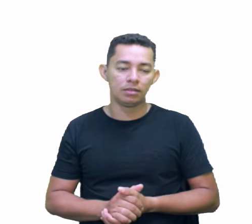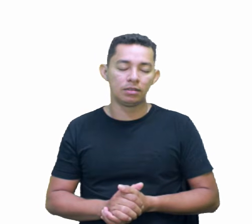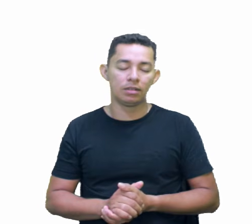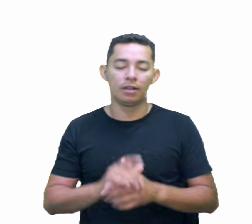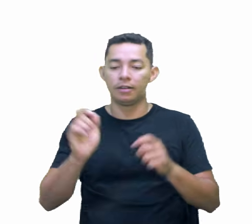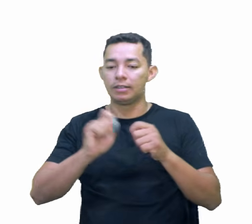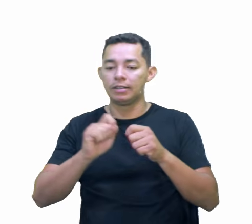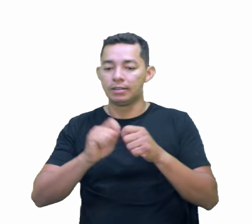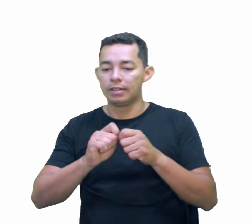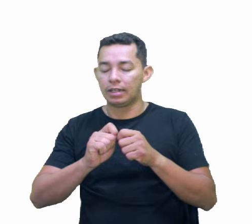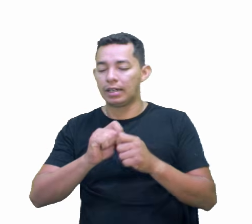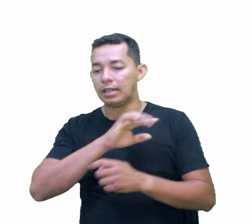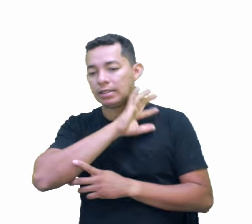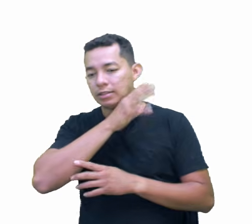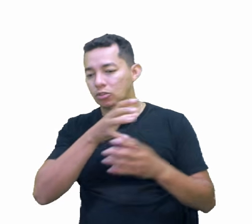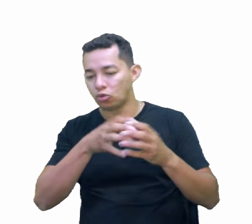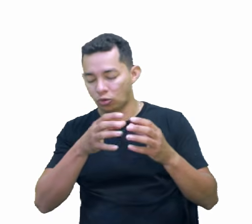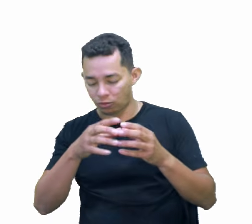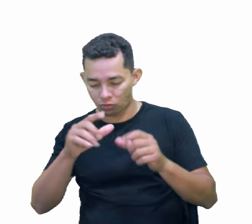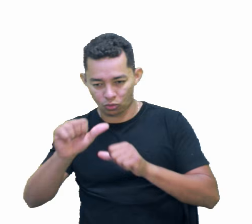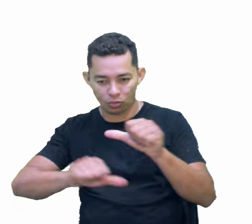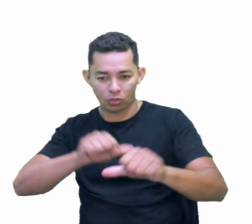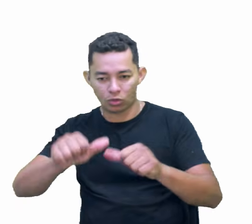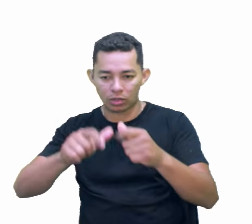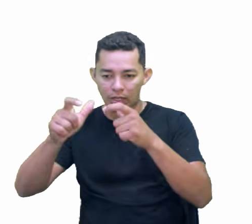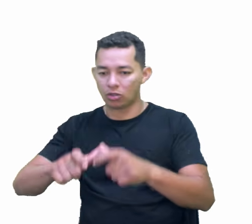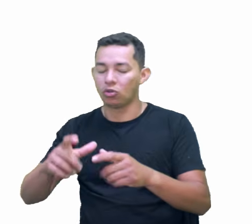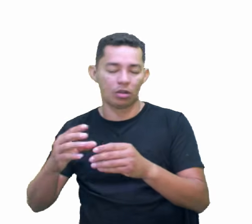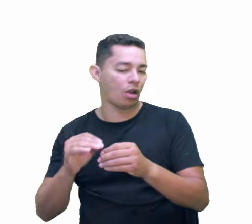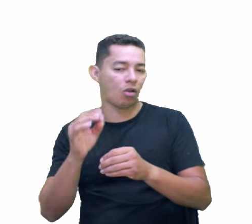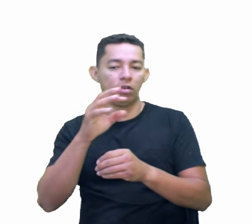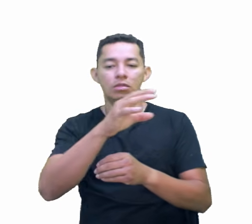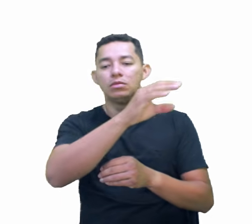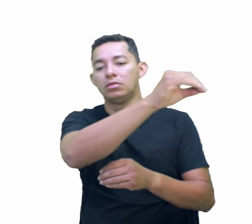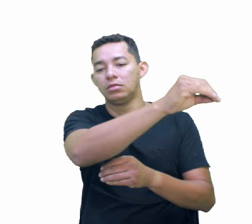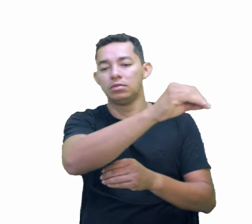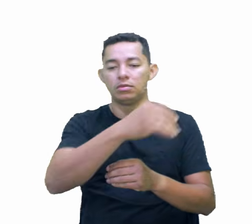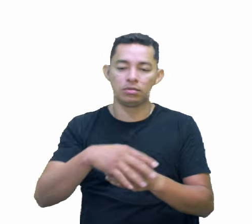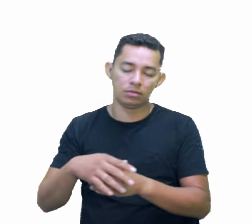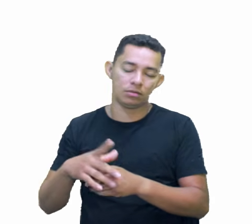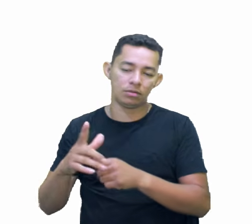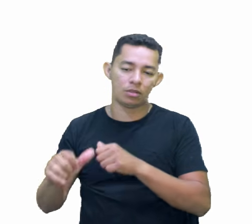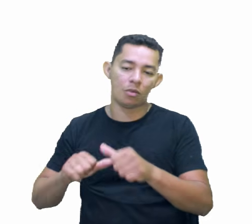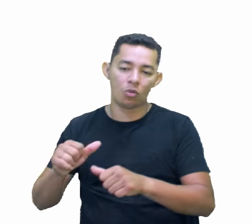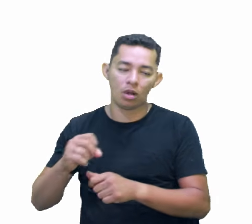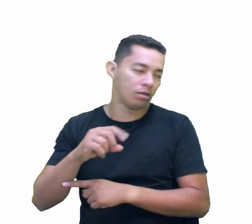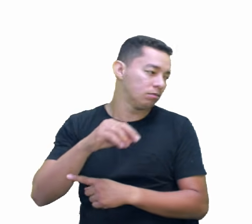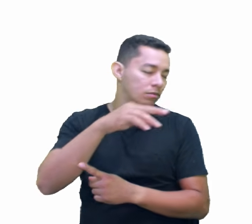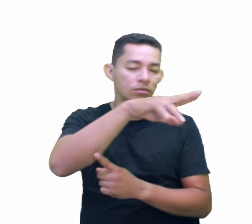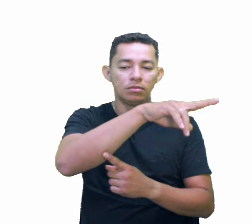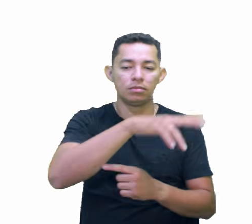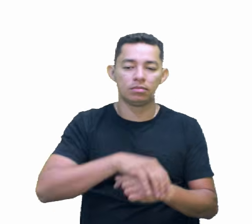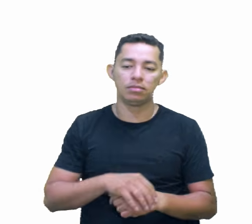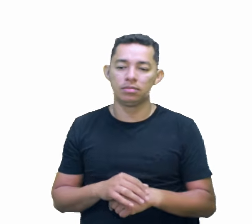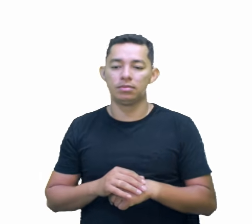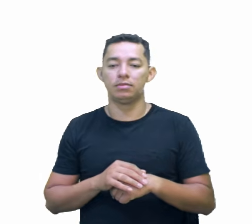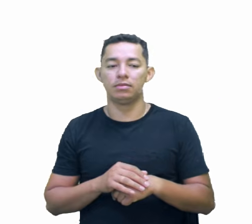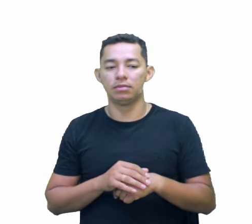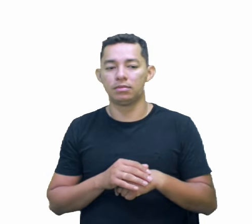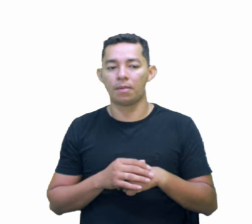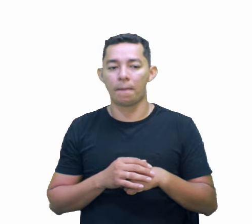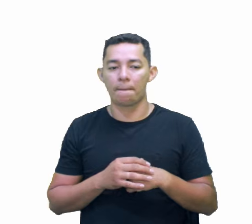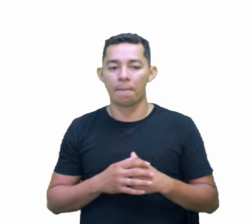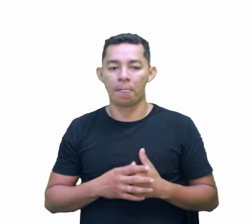Provocando migração, ou seja, às vezes por um fator ambiental, aquele animal tem que migrar daquele local, né? Agindo então na densidade